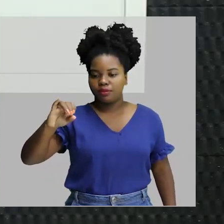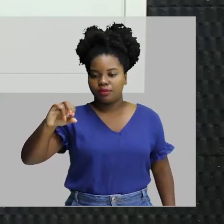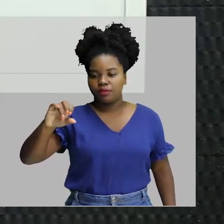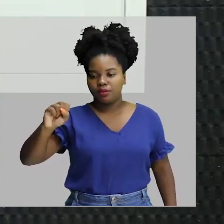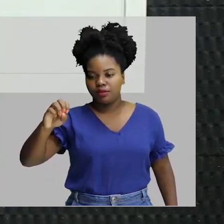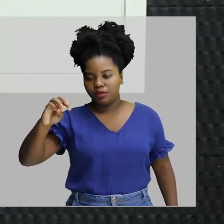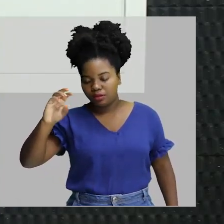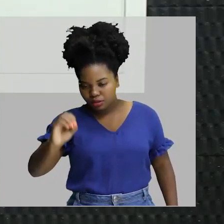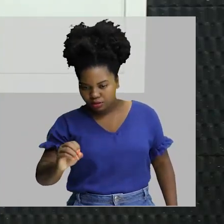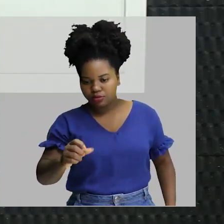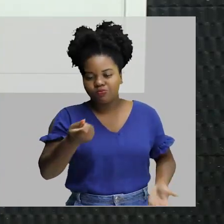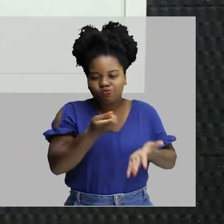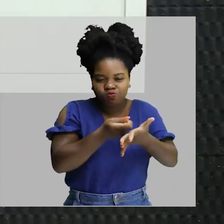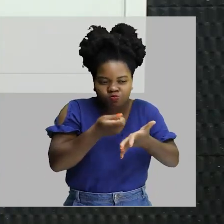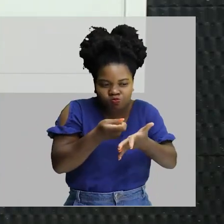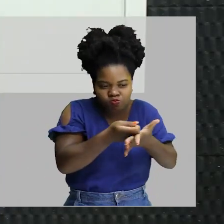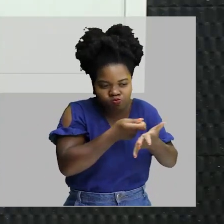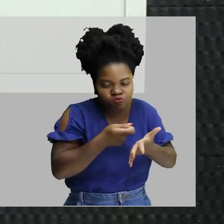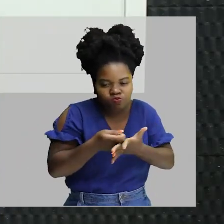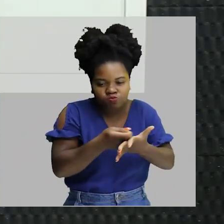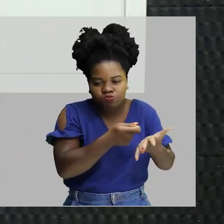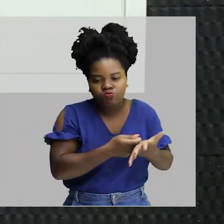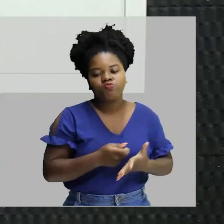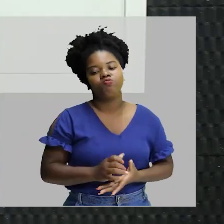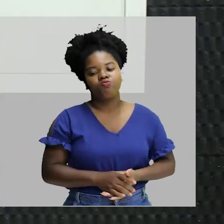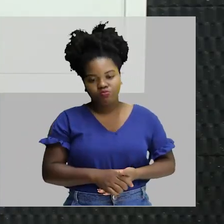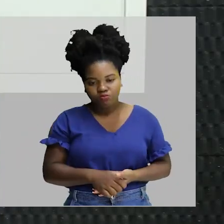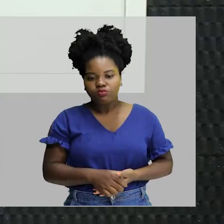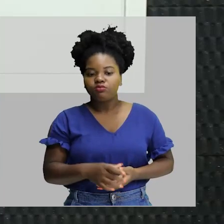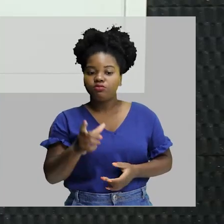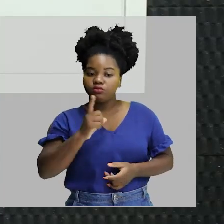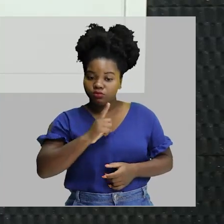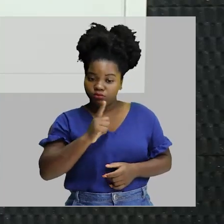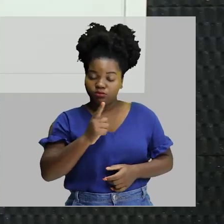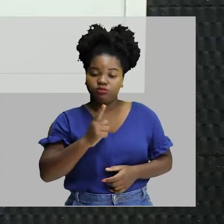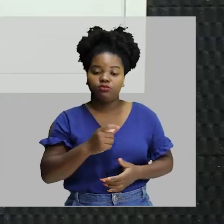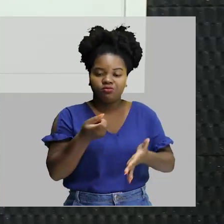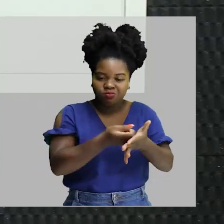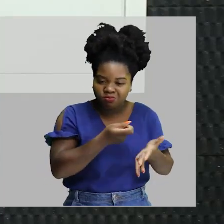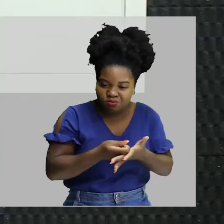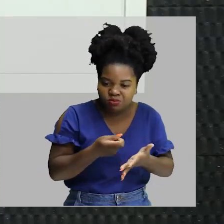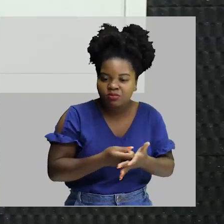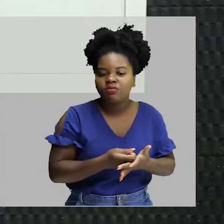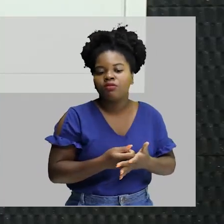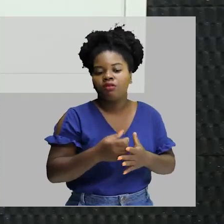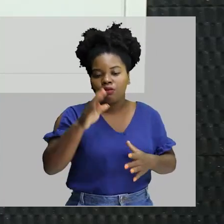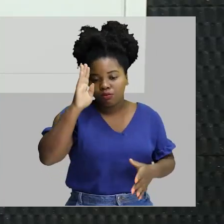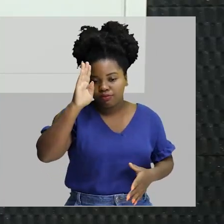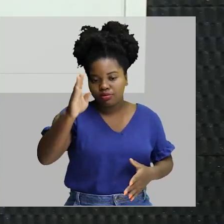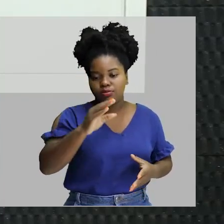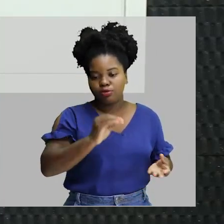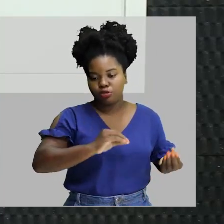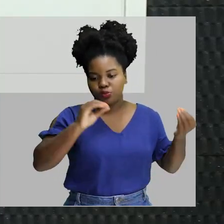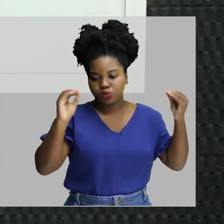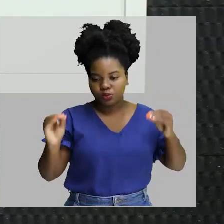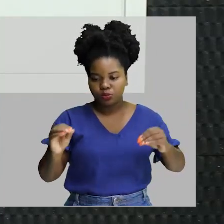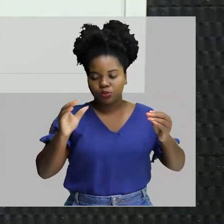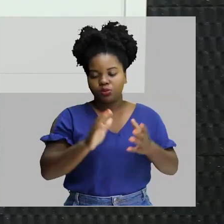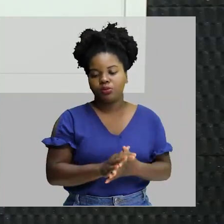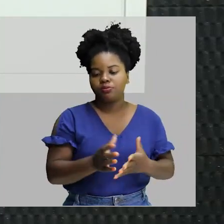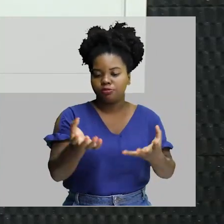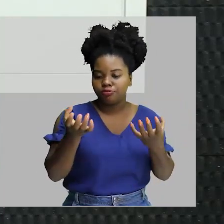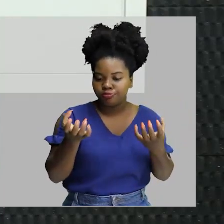olha, nós temos o determinismo como elemento fundamental a ser colocado, a ser